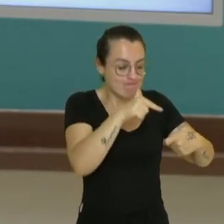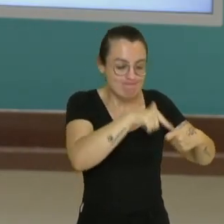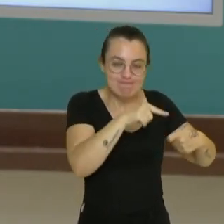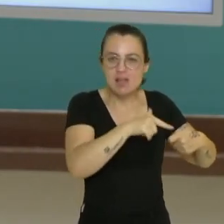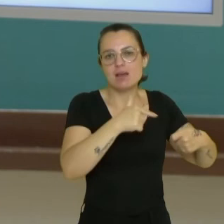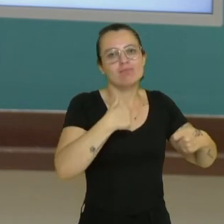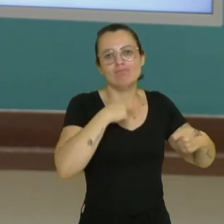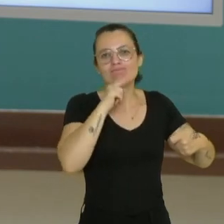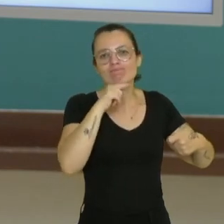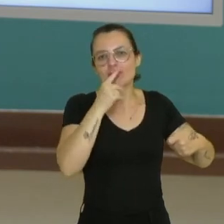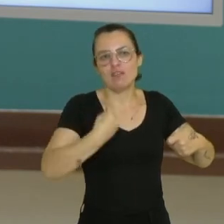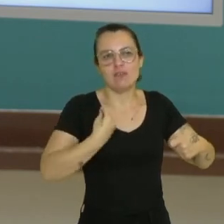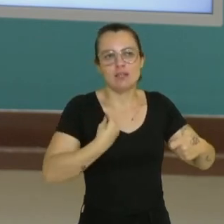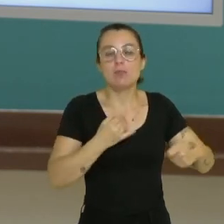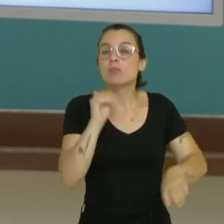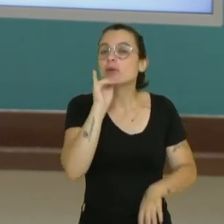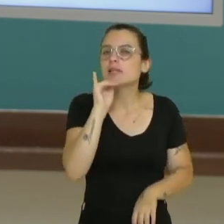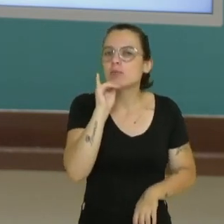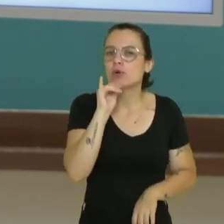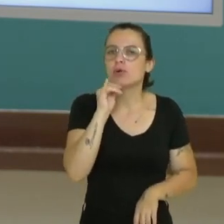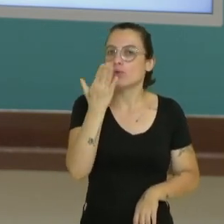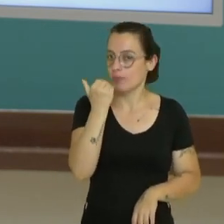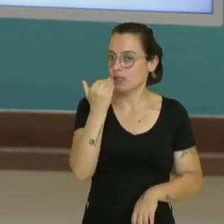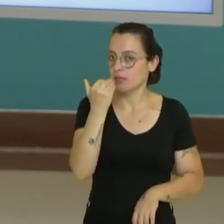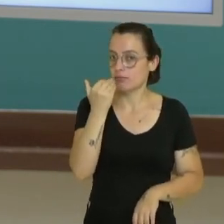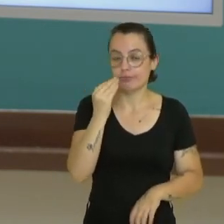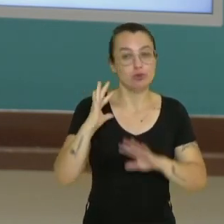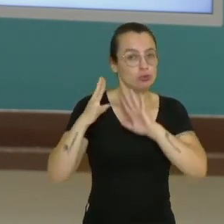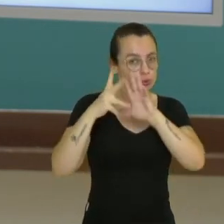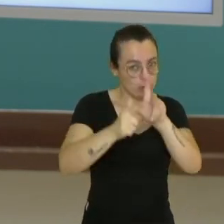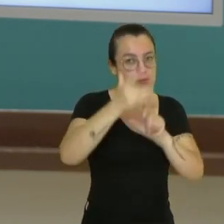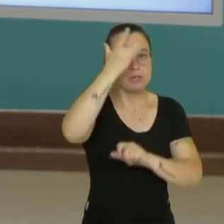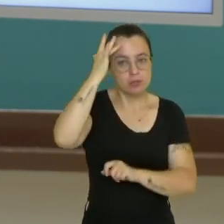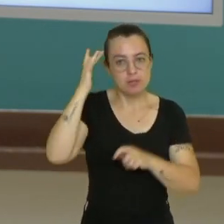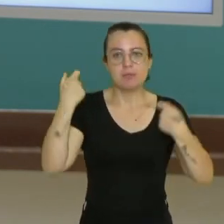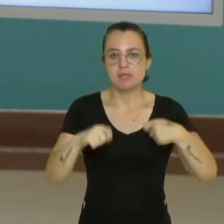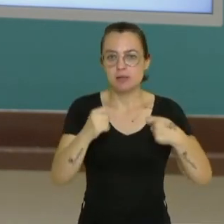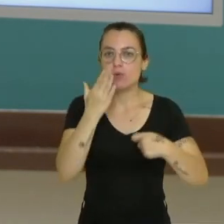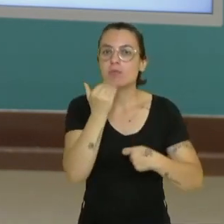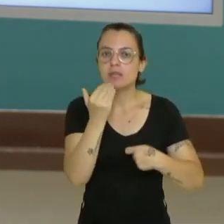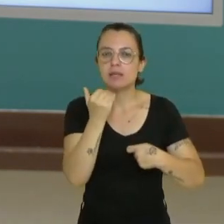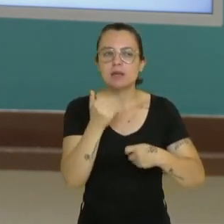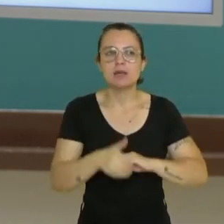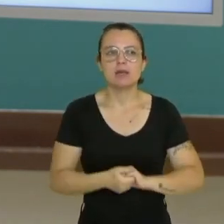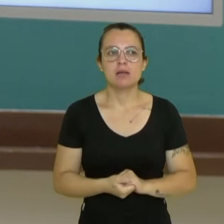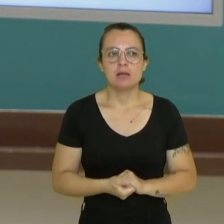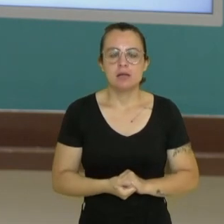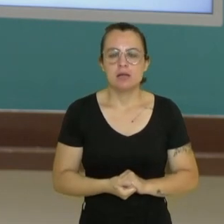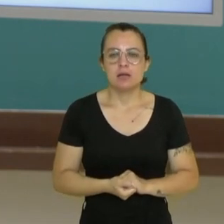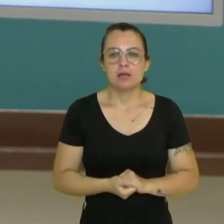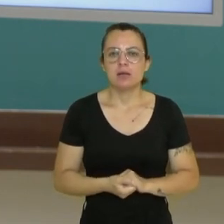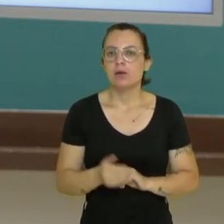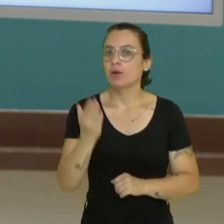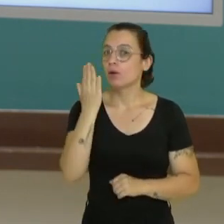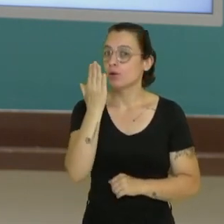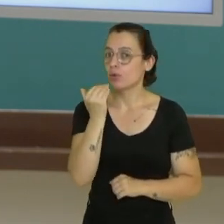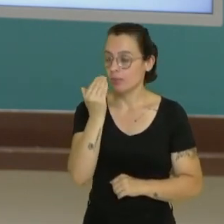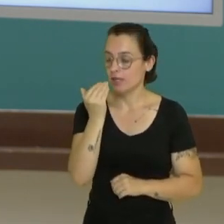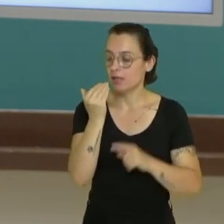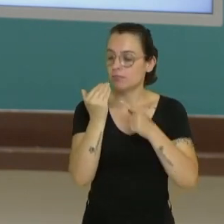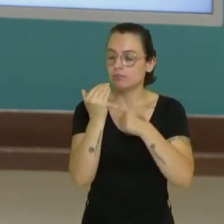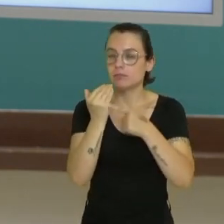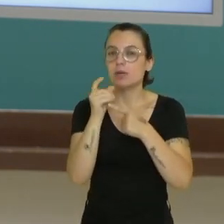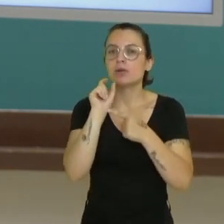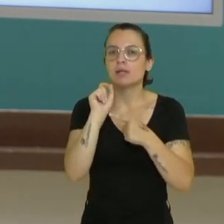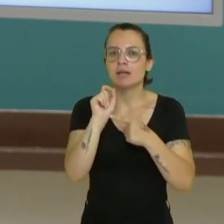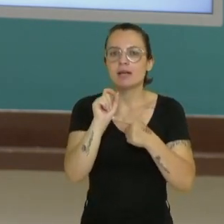você precisa comer, não é verdade? Precisa comer, mas você precisa comer comida que você está acostumado. Você